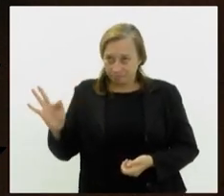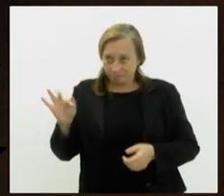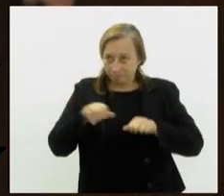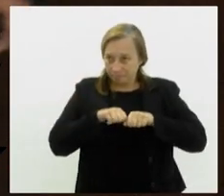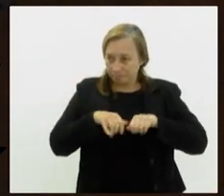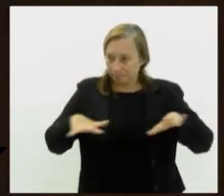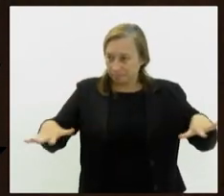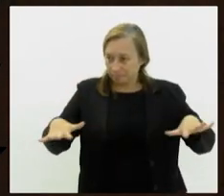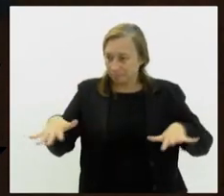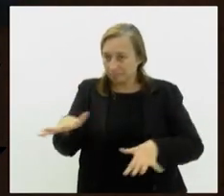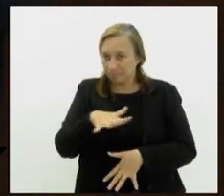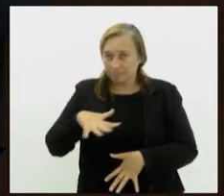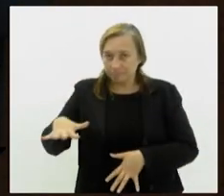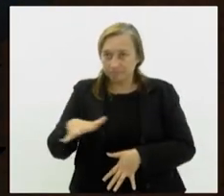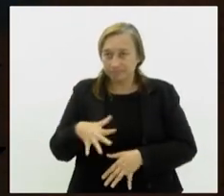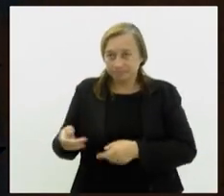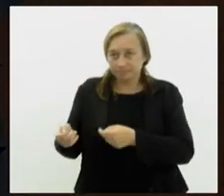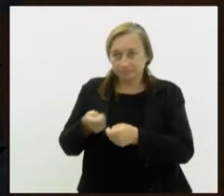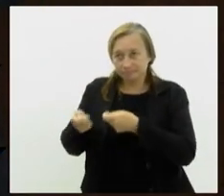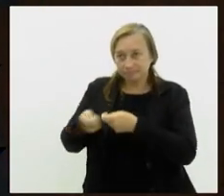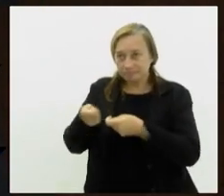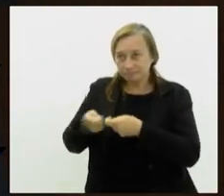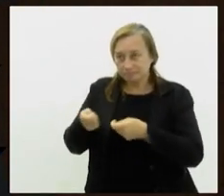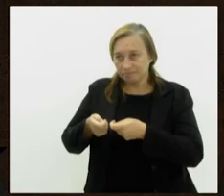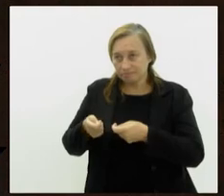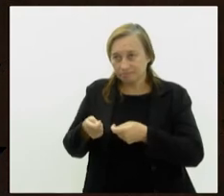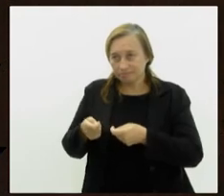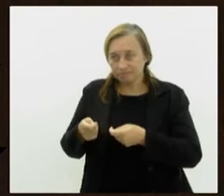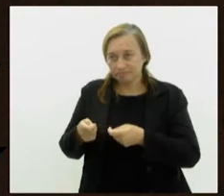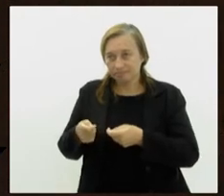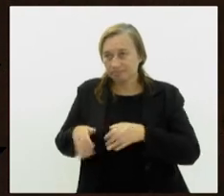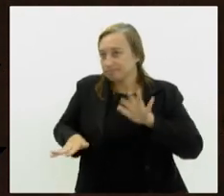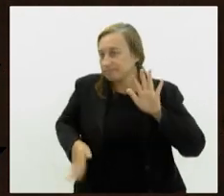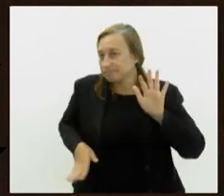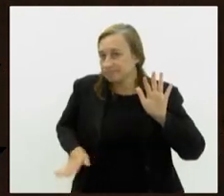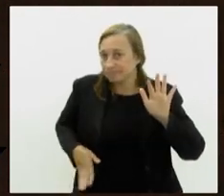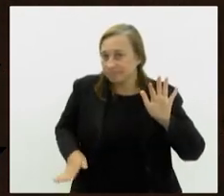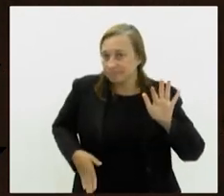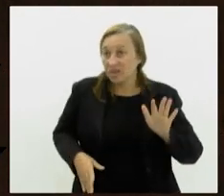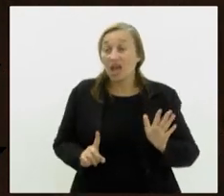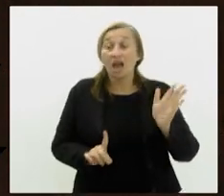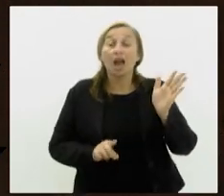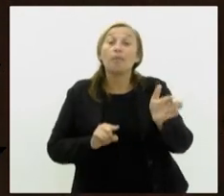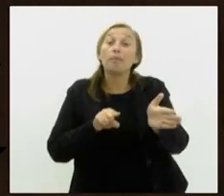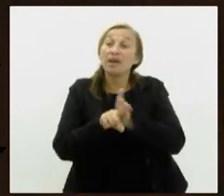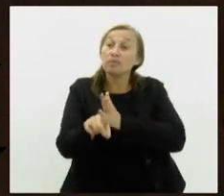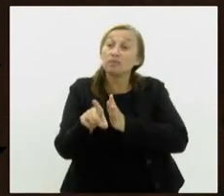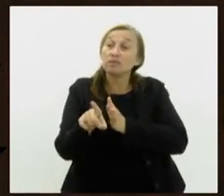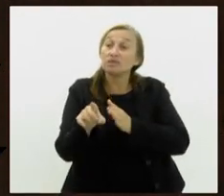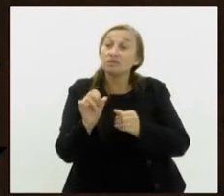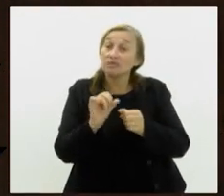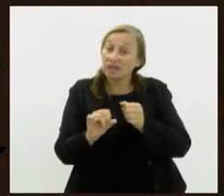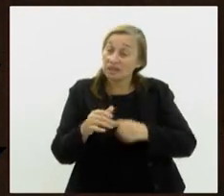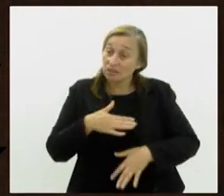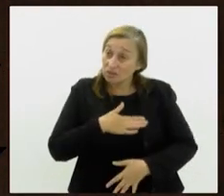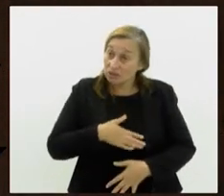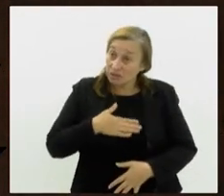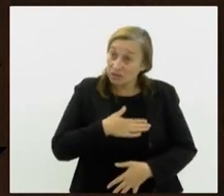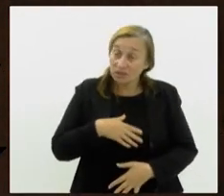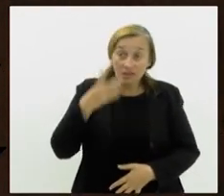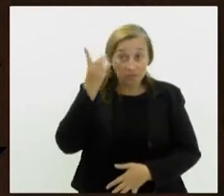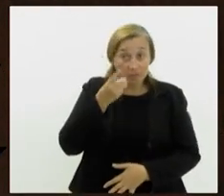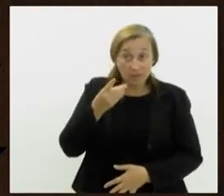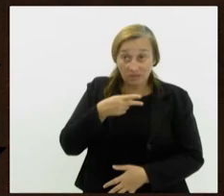as suas áreas. Houve uma ampliação. E a pergunta que eu gostaria de fazer, inclusive para o deputado